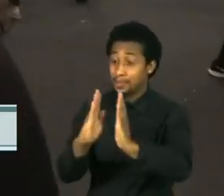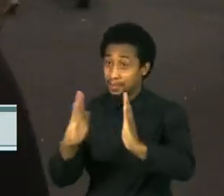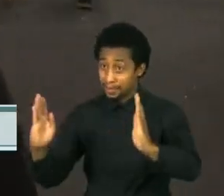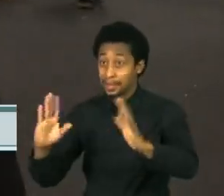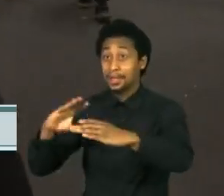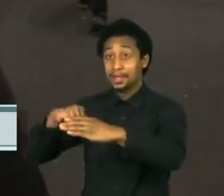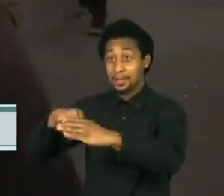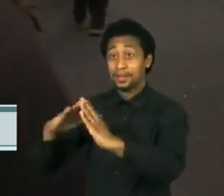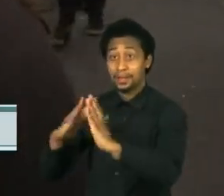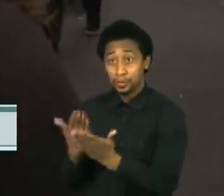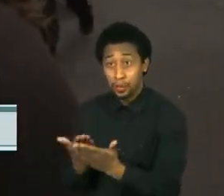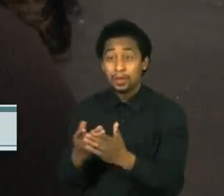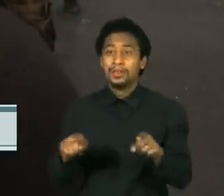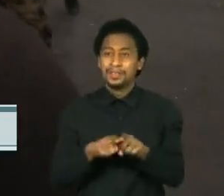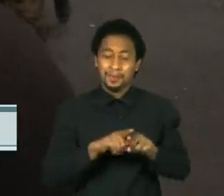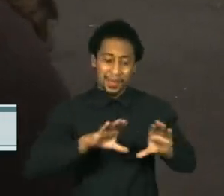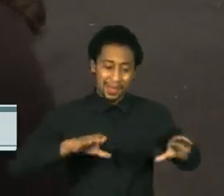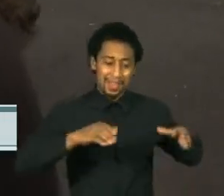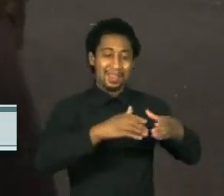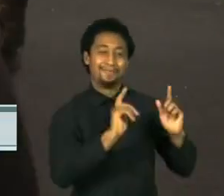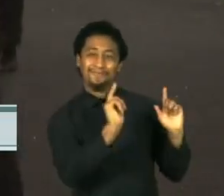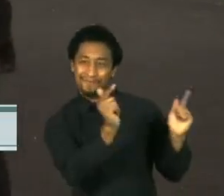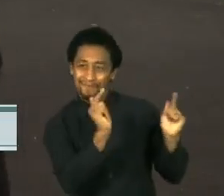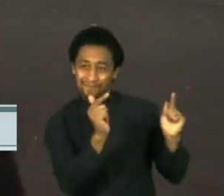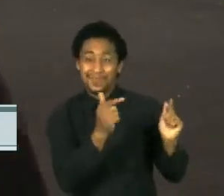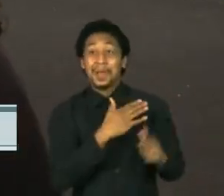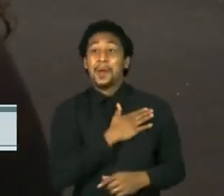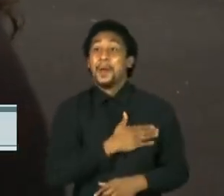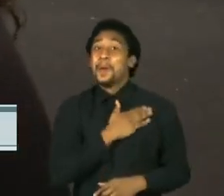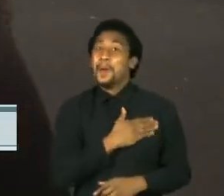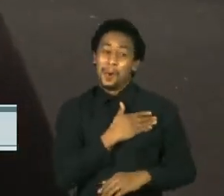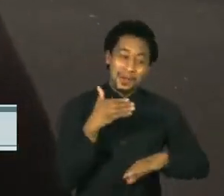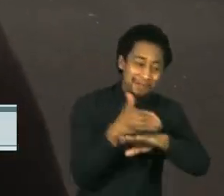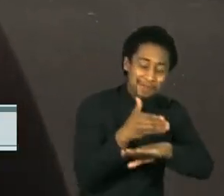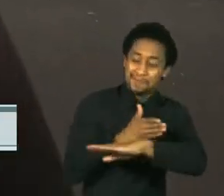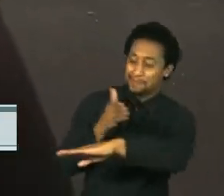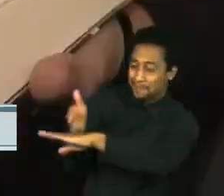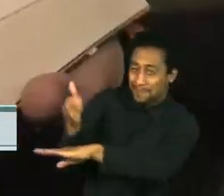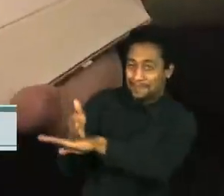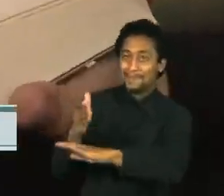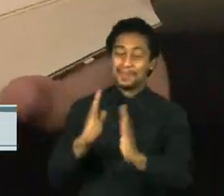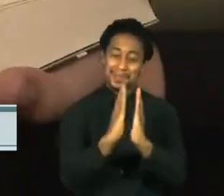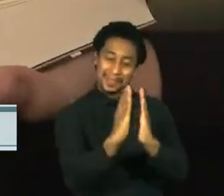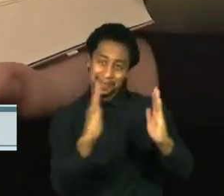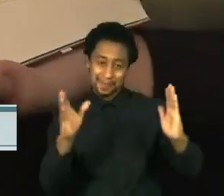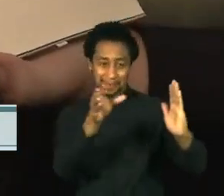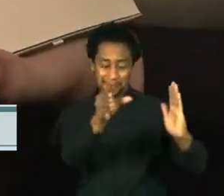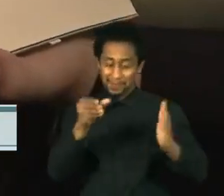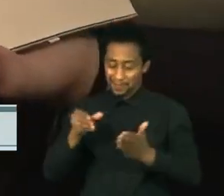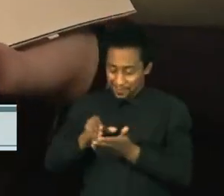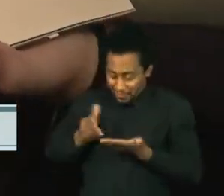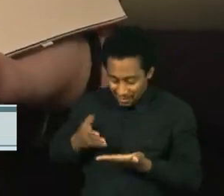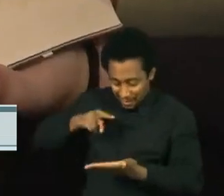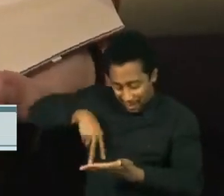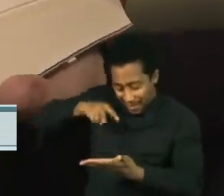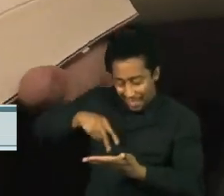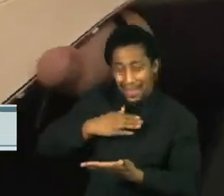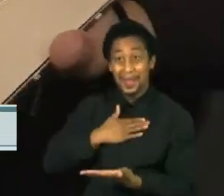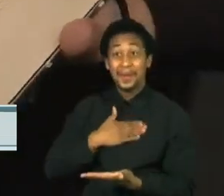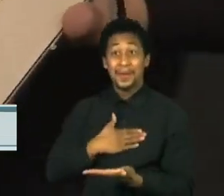clube. E aí, eu gosto bastante de ir lá, eu gosto muito de ler, assim. Eu acho que é muito bom,